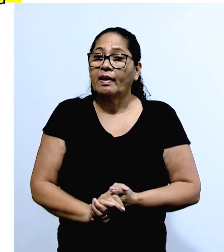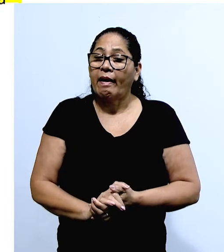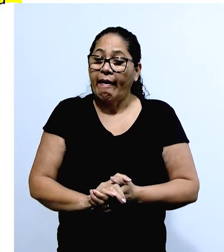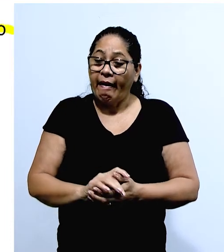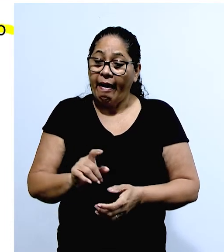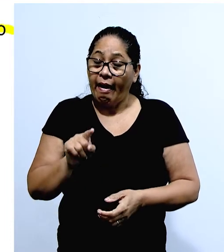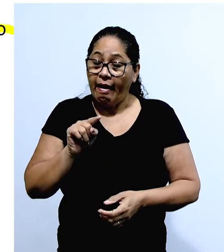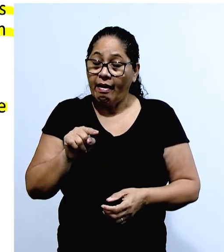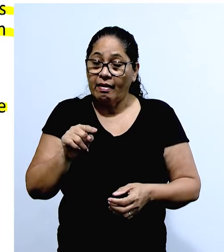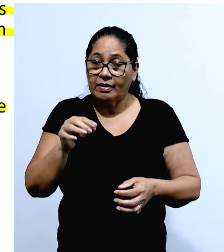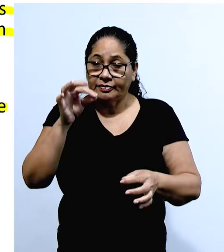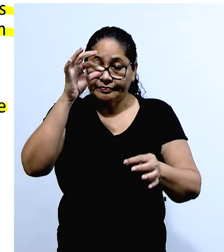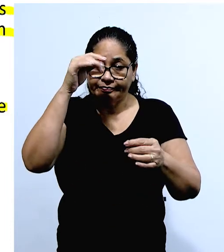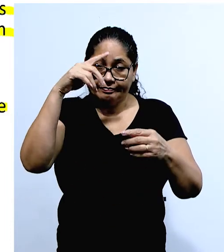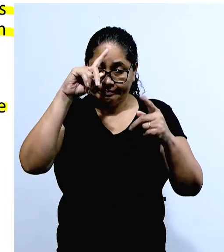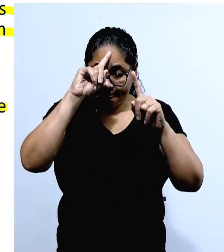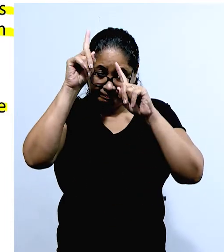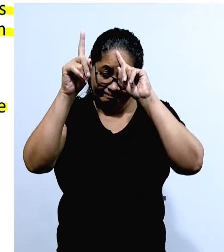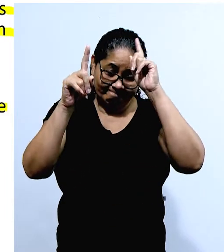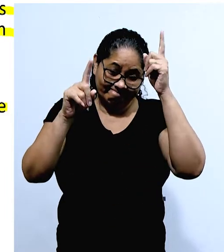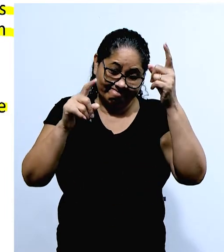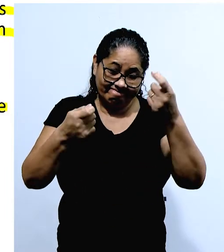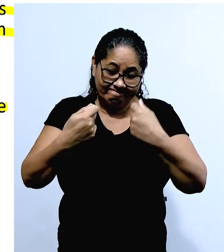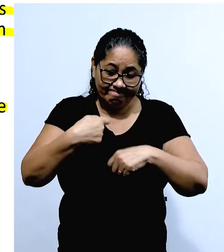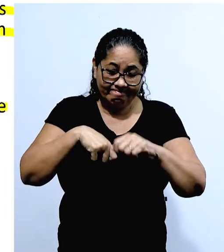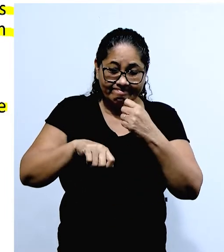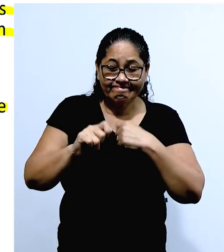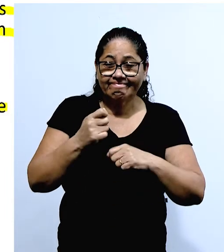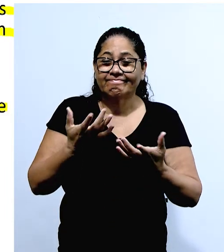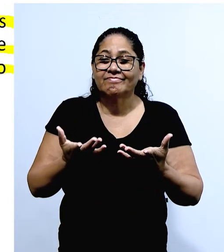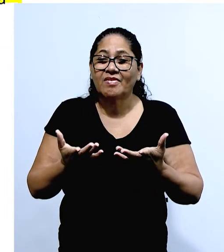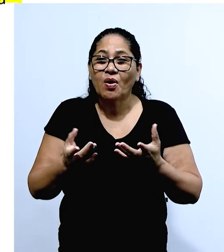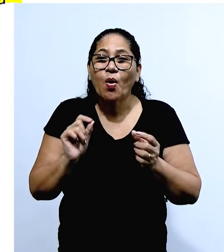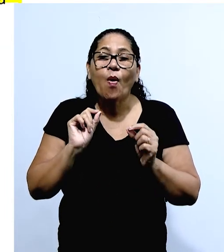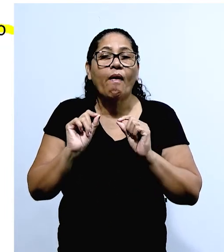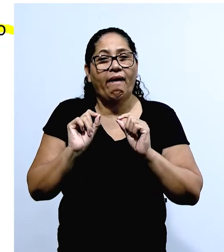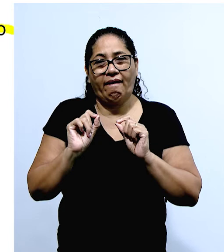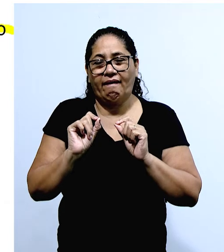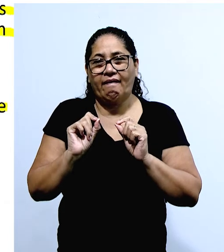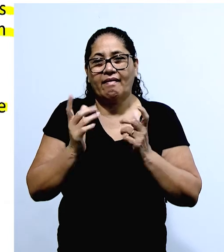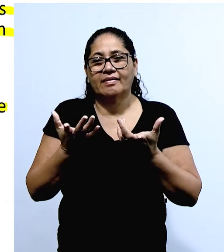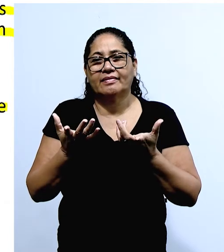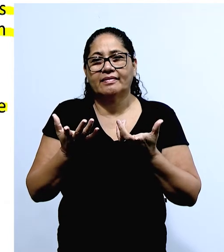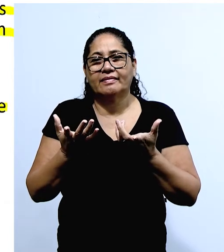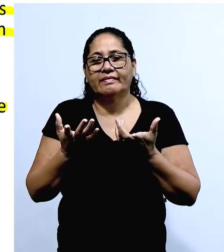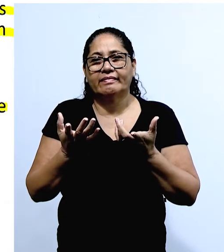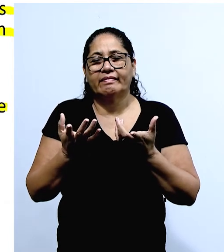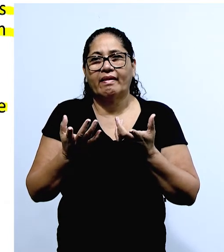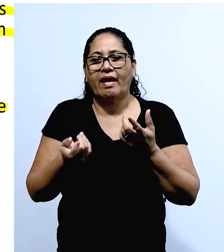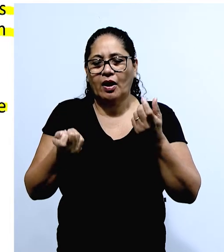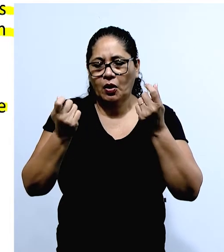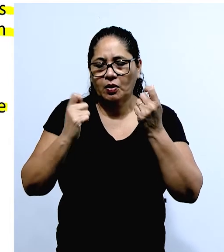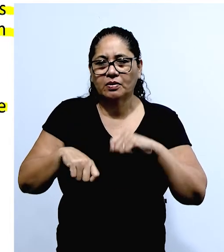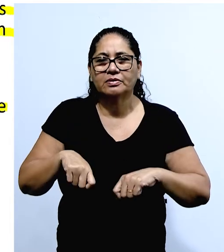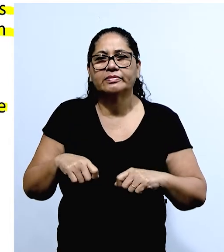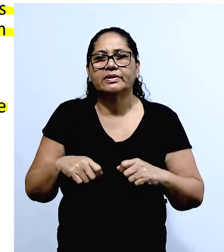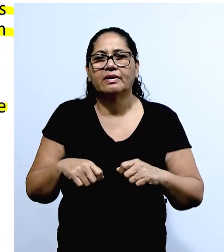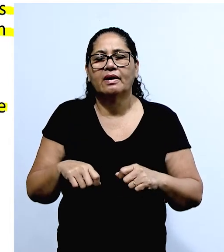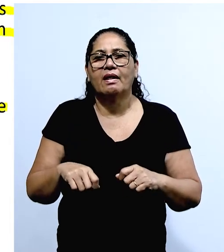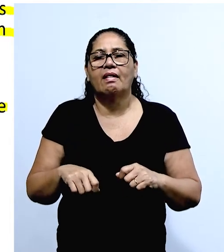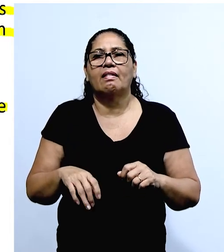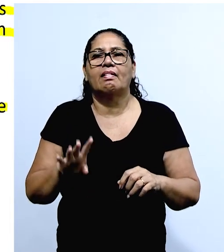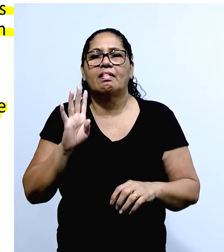essa é a ideia da gente entender o negócio de uma organização, né? Qual que é a área de competência, qual que é a